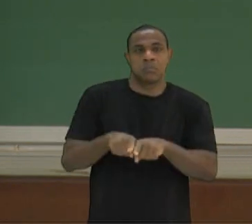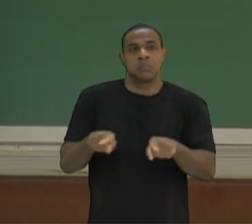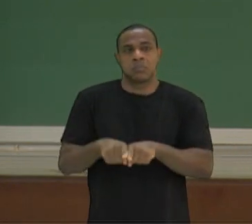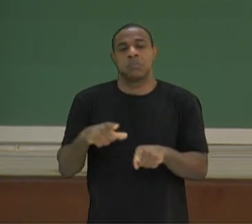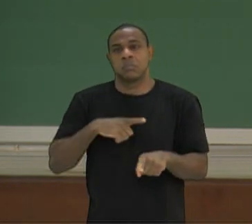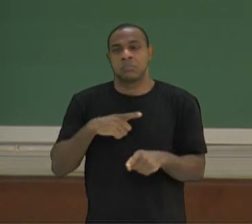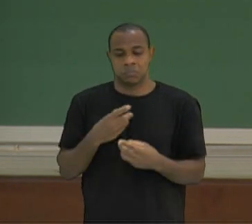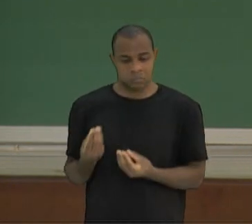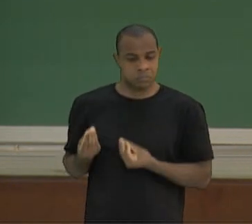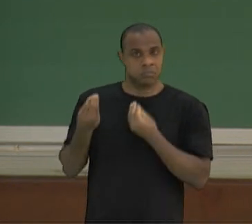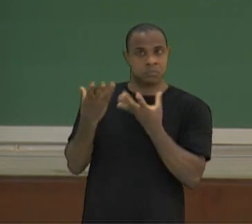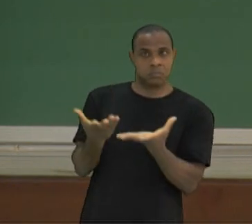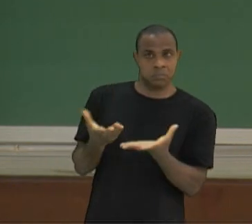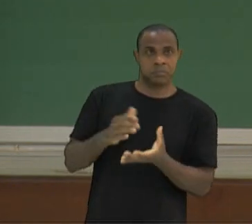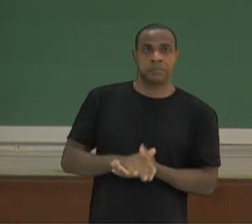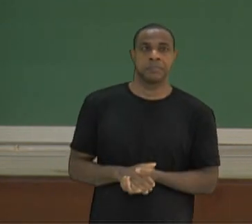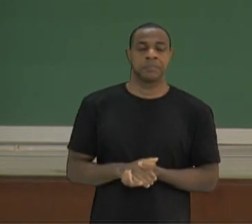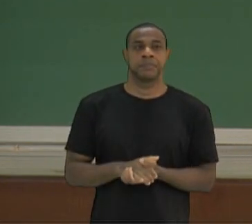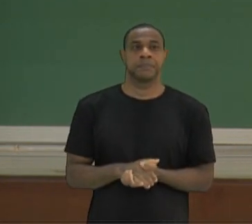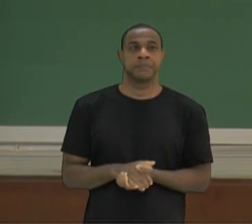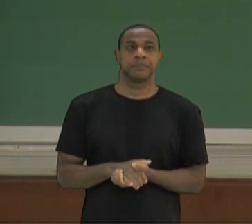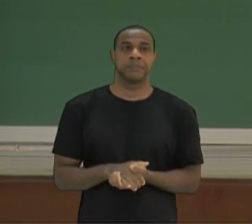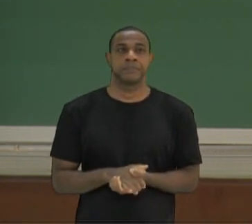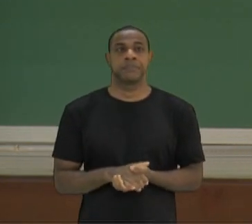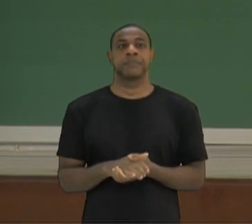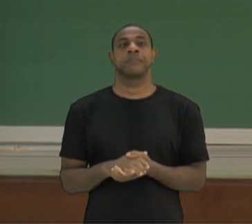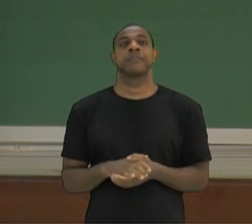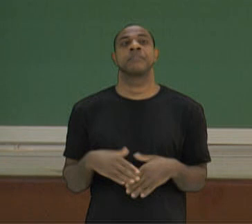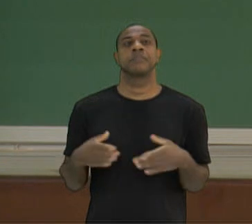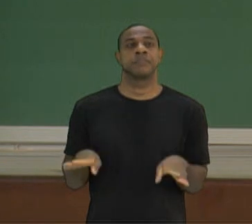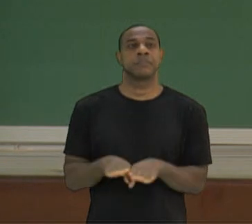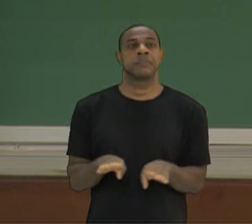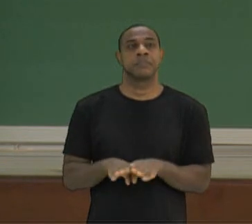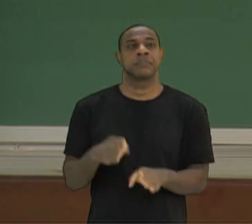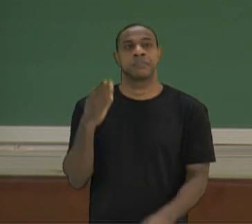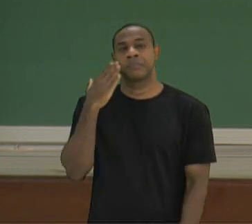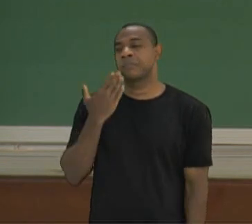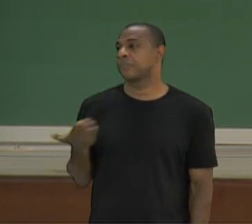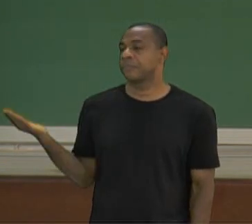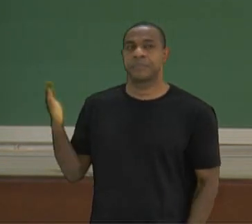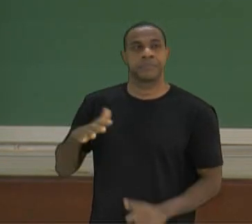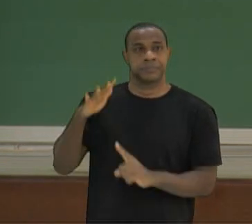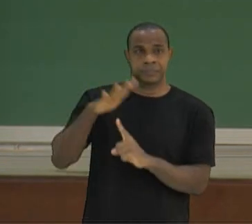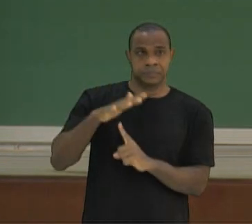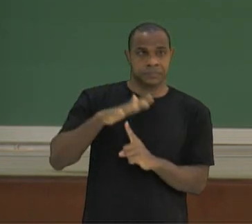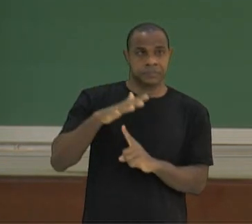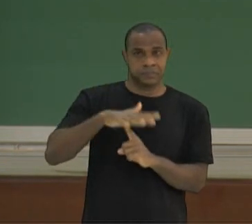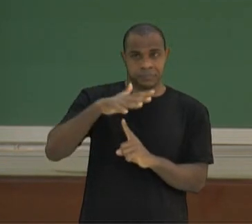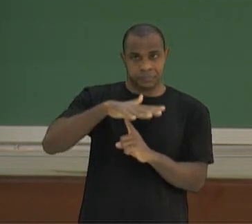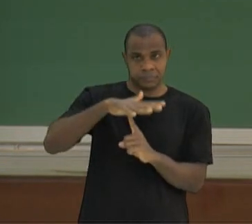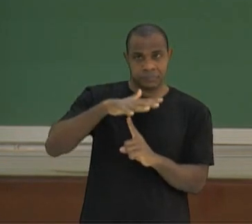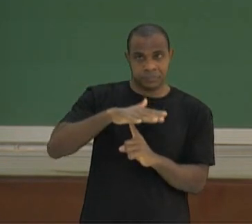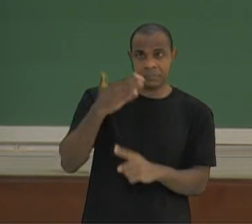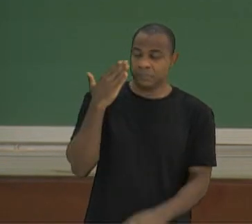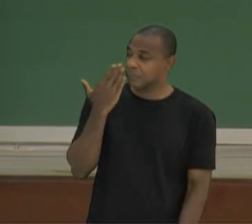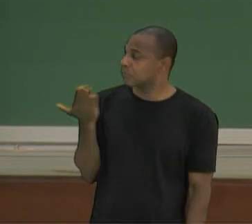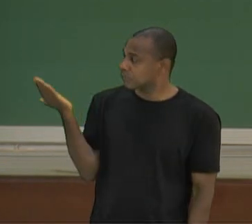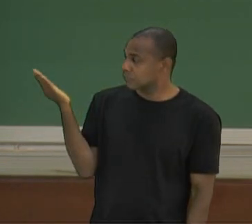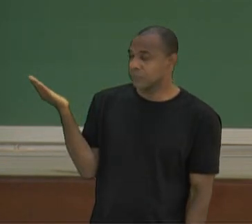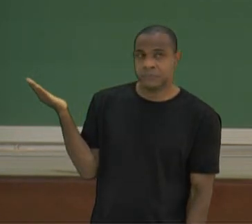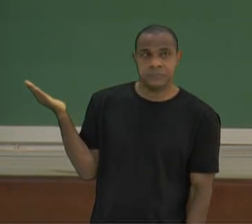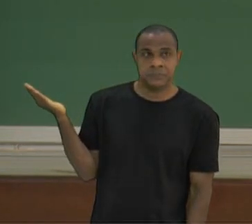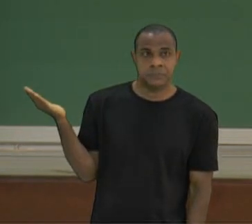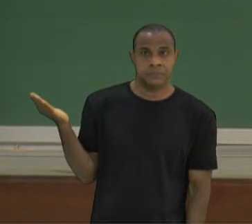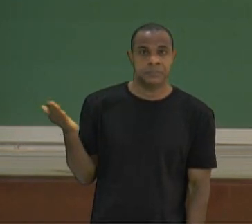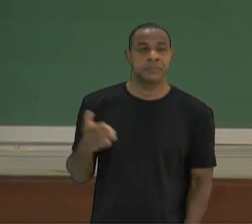que são ofertadas nessas cidades, certo? E aí eu trouxe ali o Paraná especificamente, para a gente também ter um olhar ali sobre